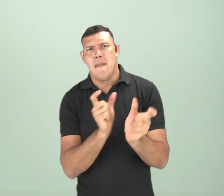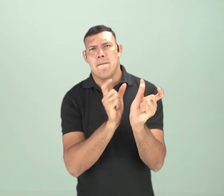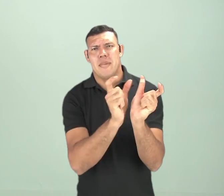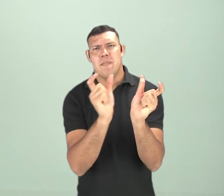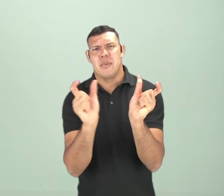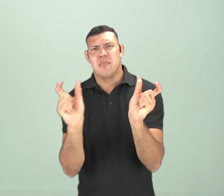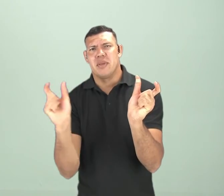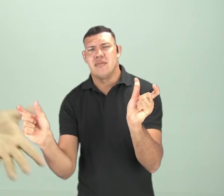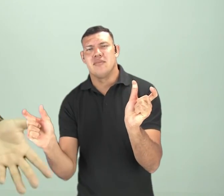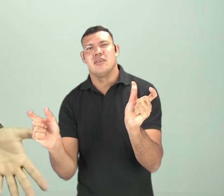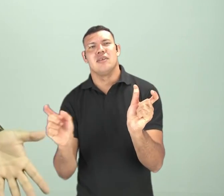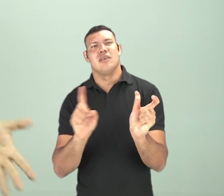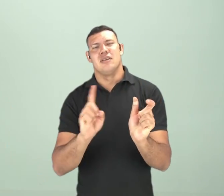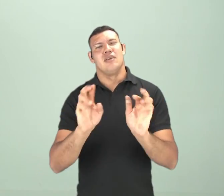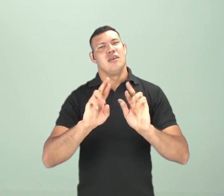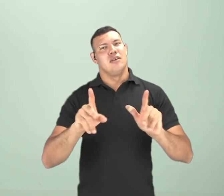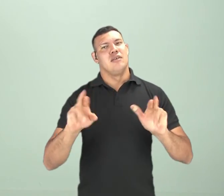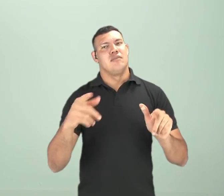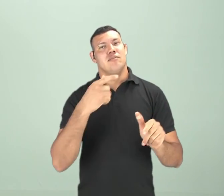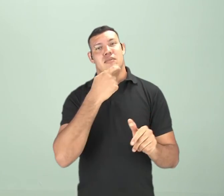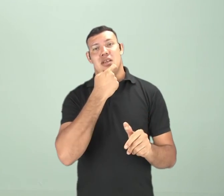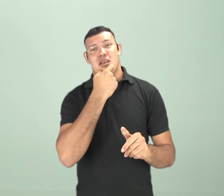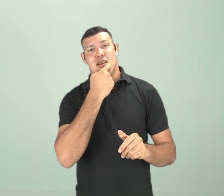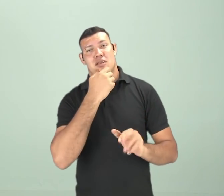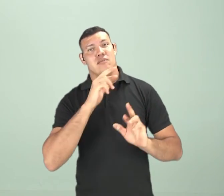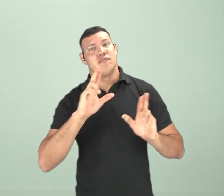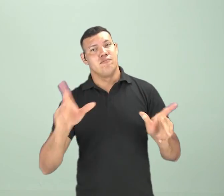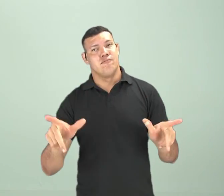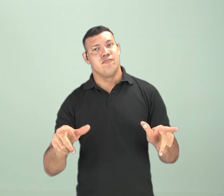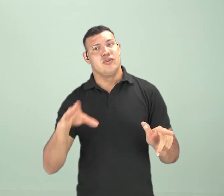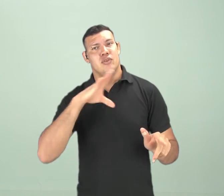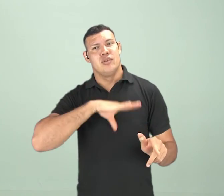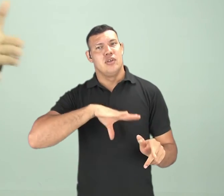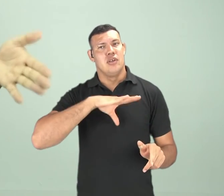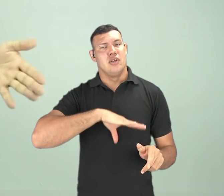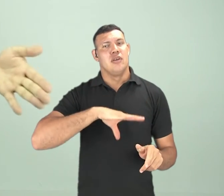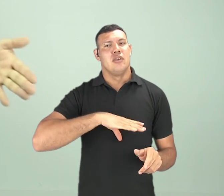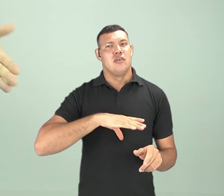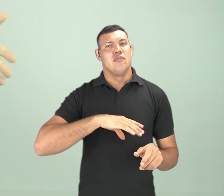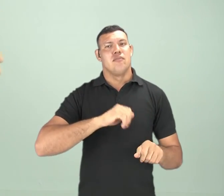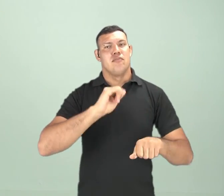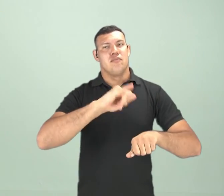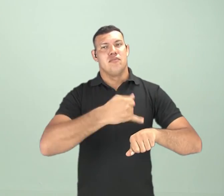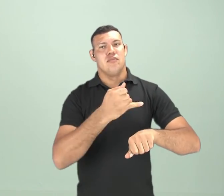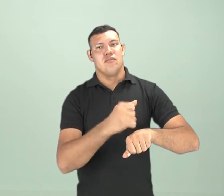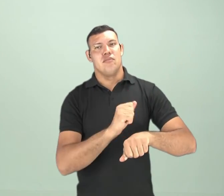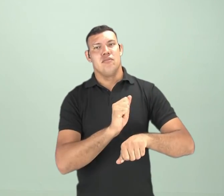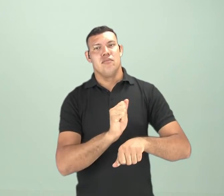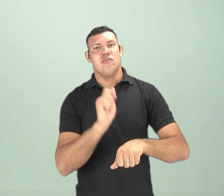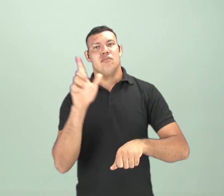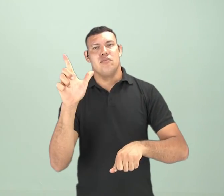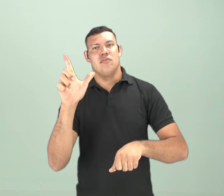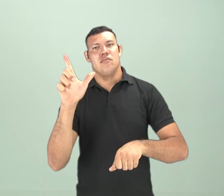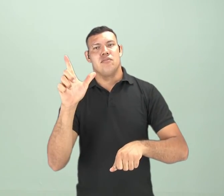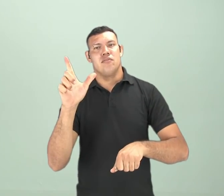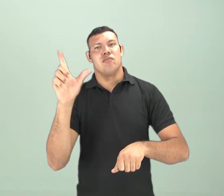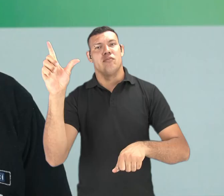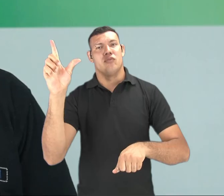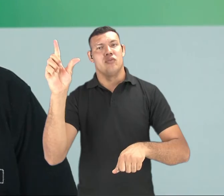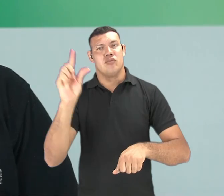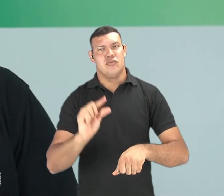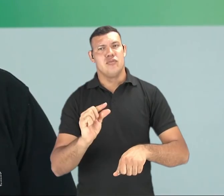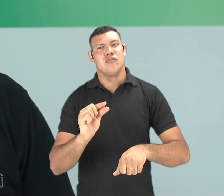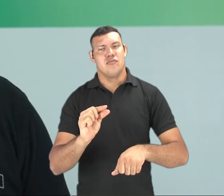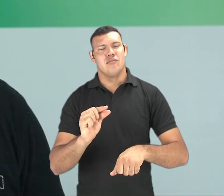sílabas é feita de uma maneira diferente do português. Vocês podem perceber, adjetivos longos, eles realmente são longos, e os curtos